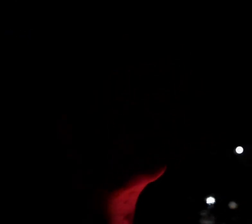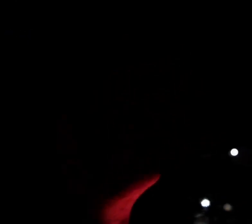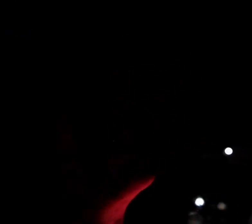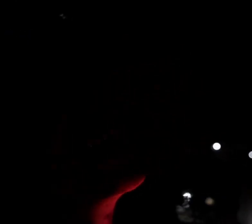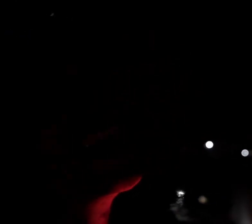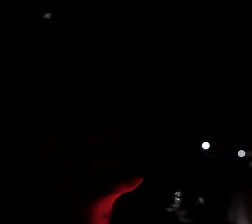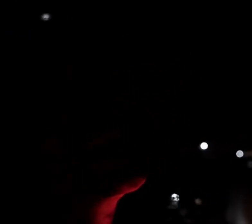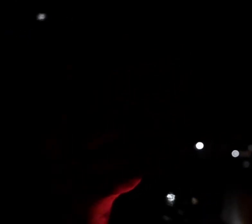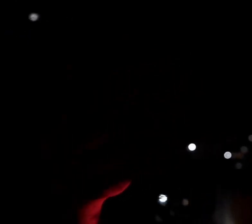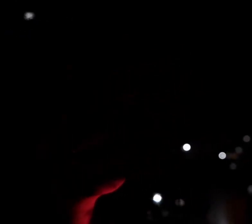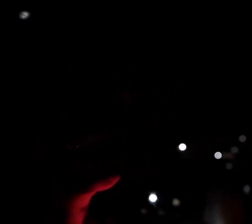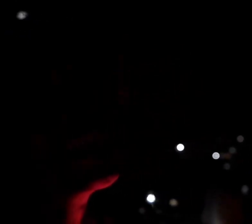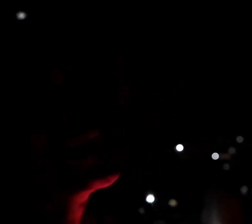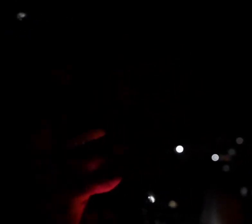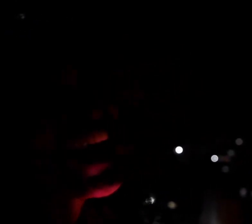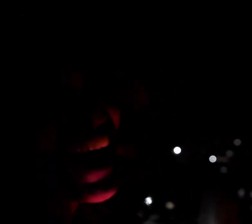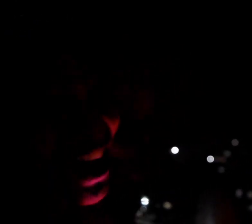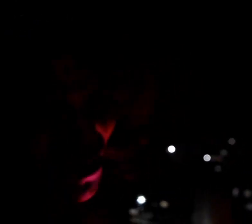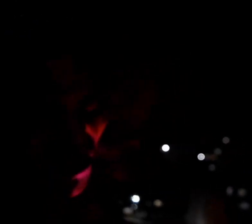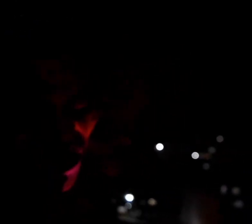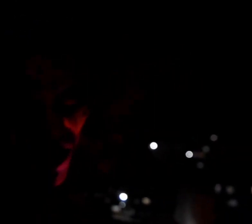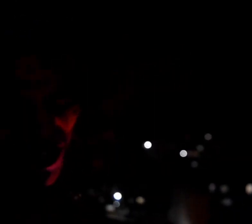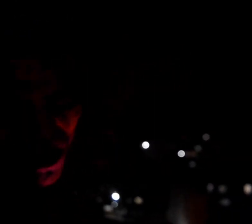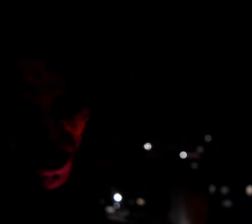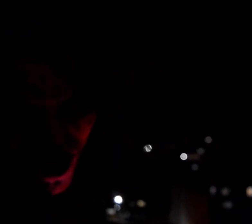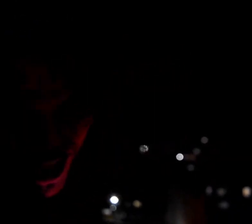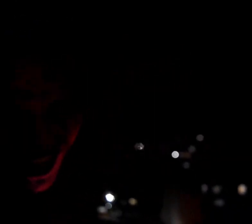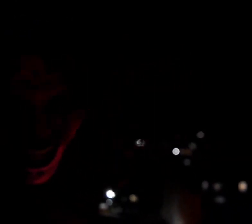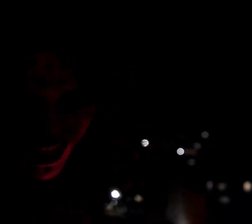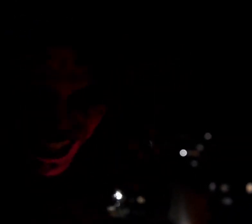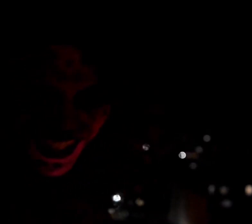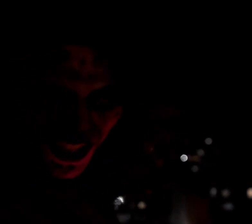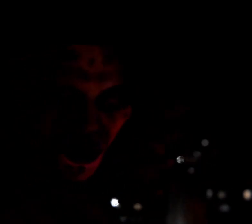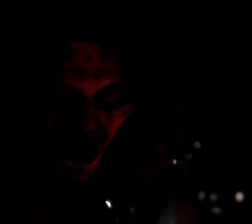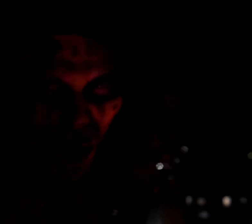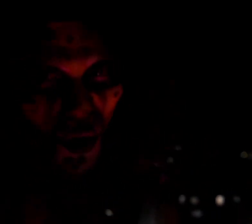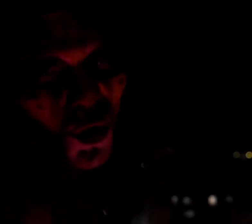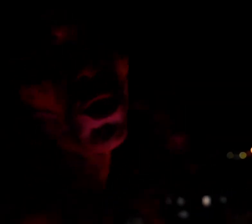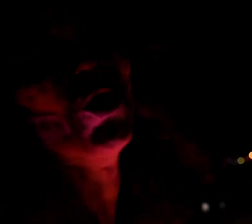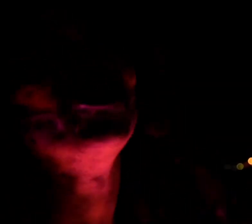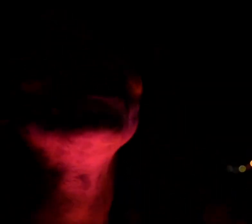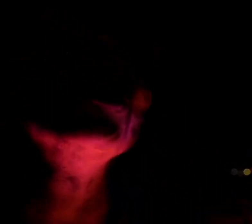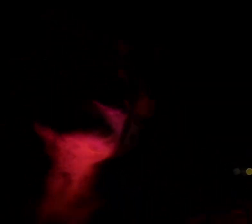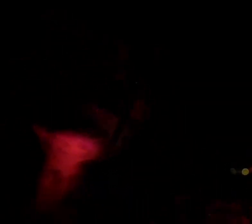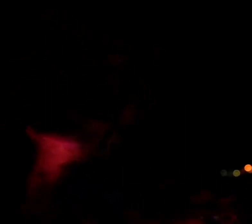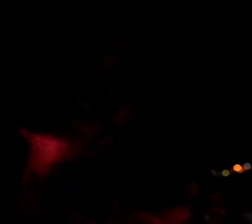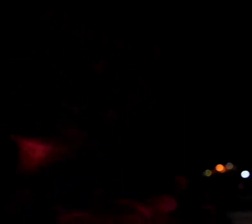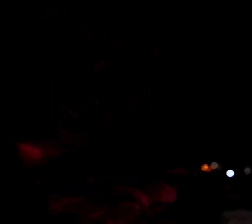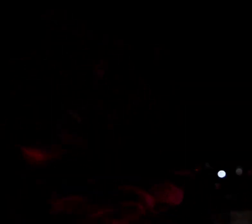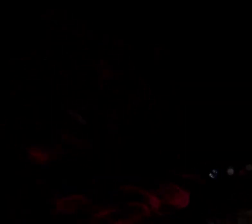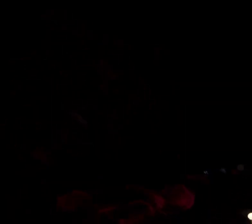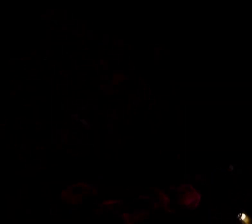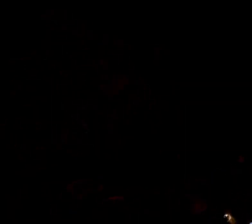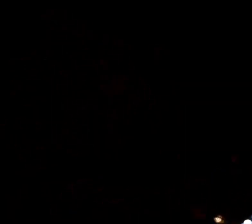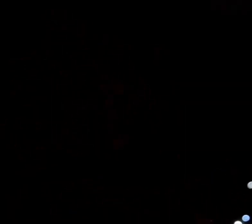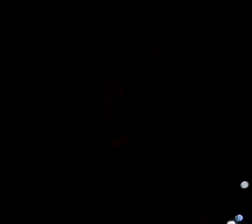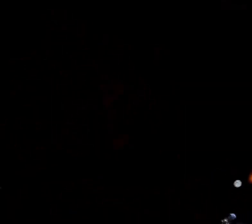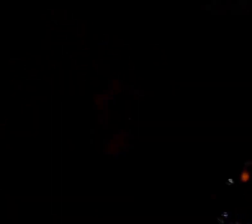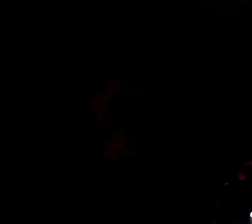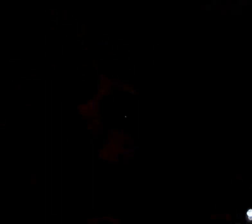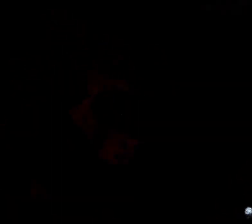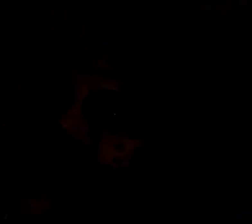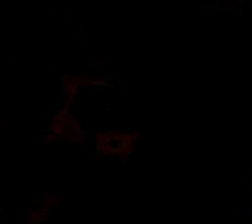Alguns me chamam ele, alguns me chamam ela, outros